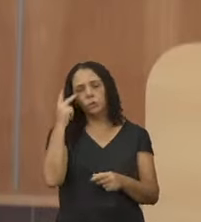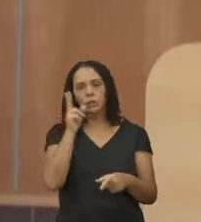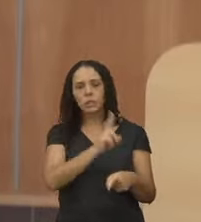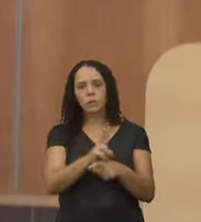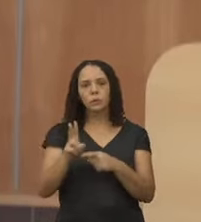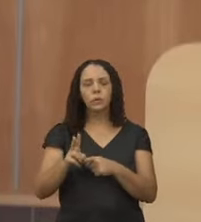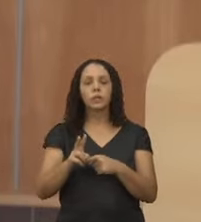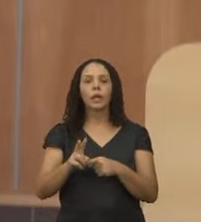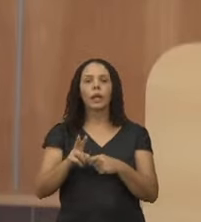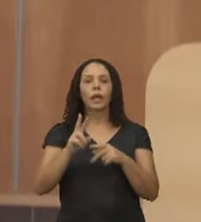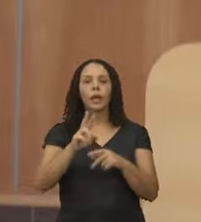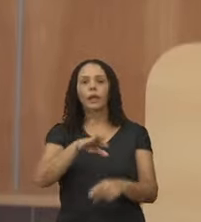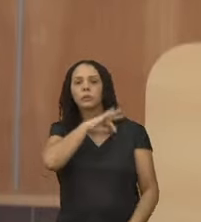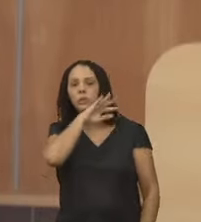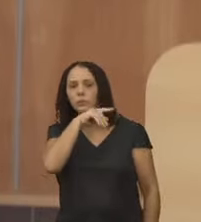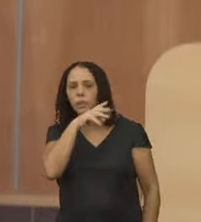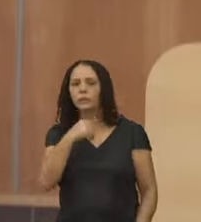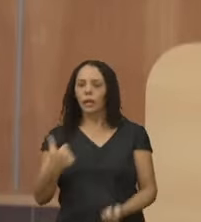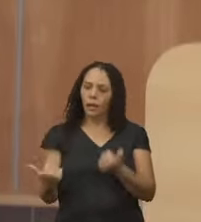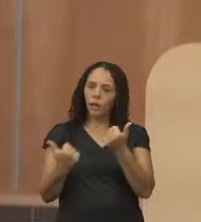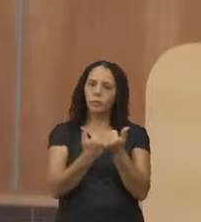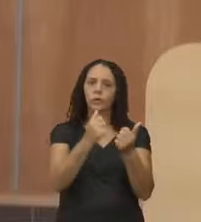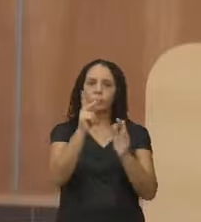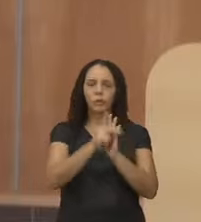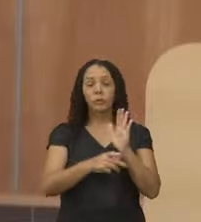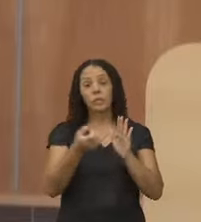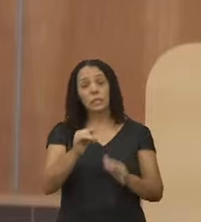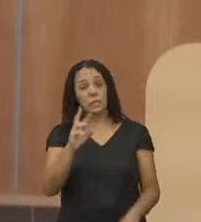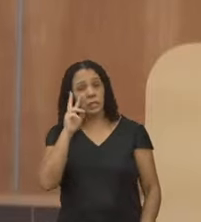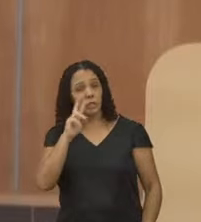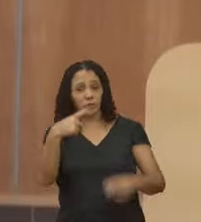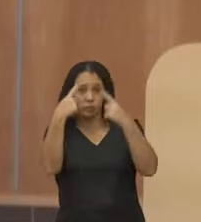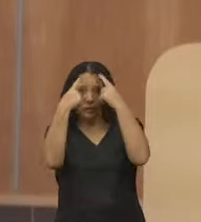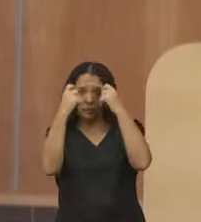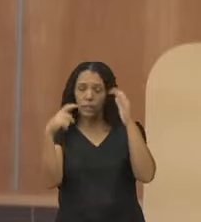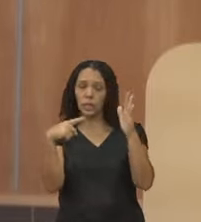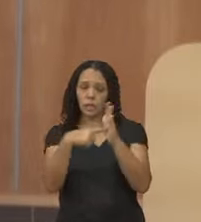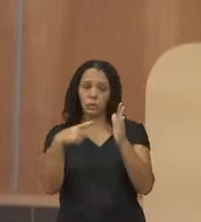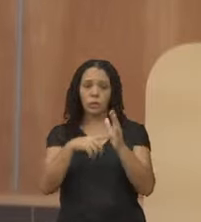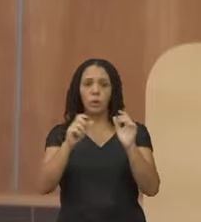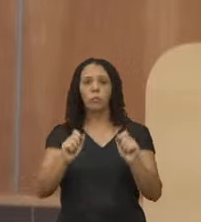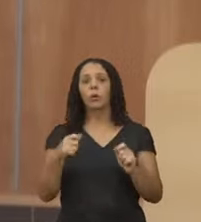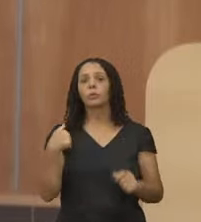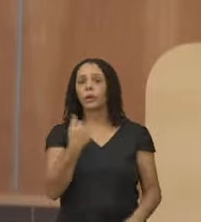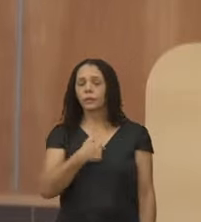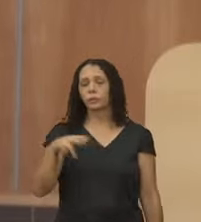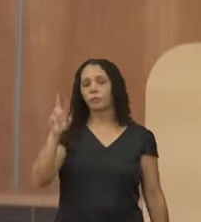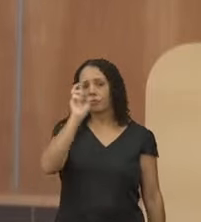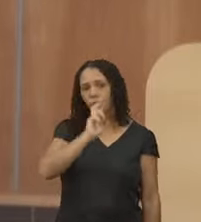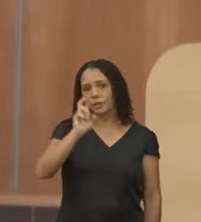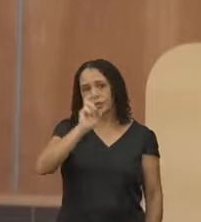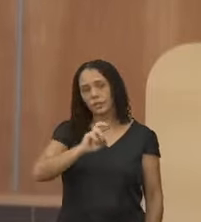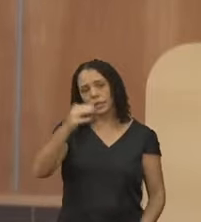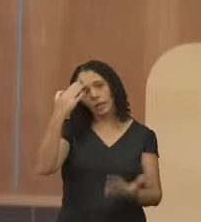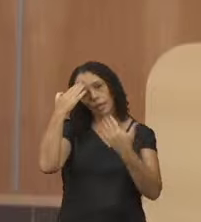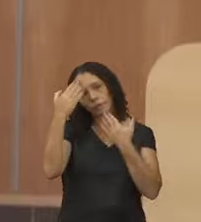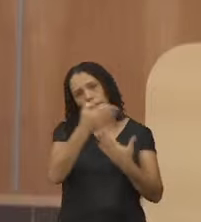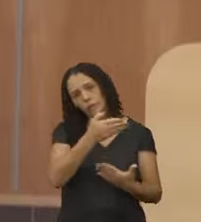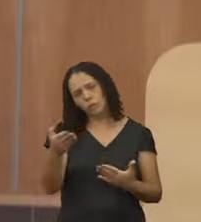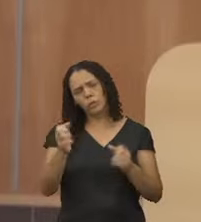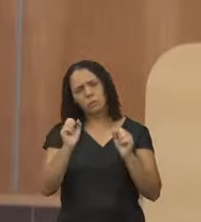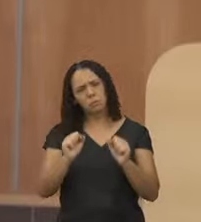maltratando os animais, também, né, pode fazer a denúncia para que a gente possa fiscalizar. Então eu agradeço a todos vocês que estão aqui no dia de hoje, com certeza,